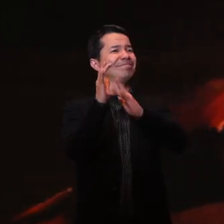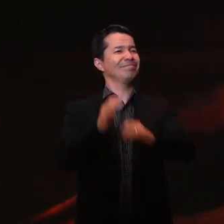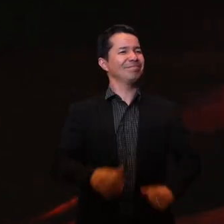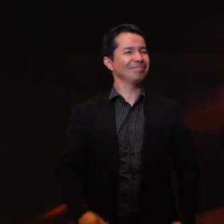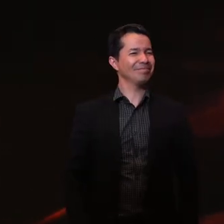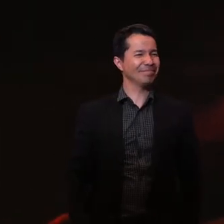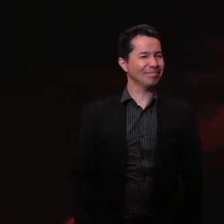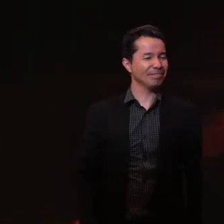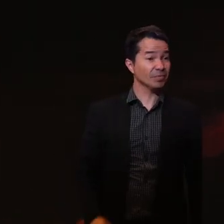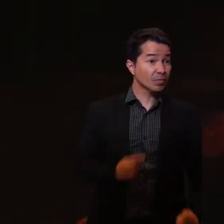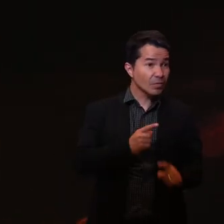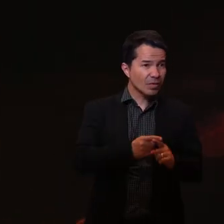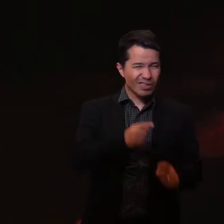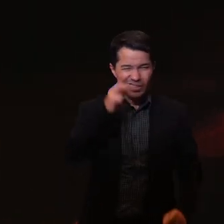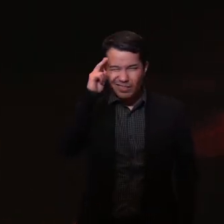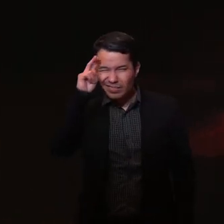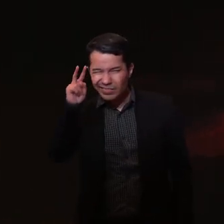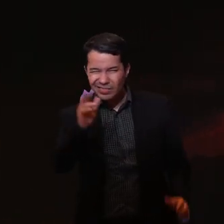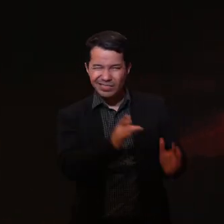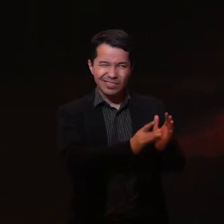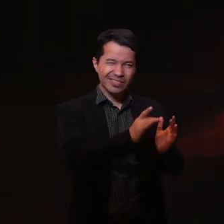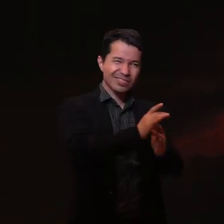Quando ele vai à cruz do Calvário,